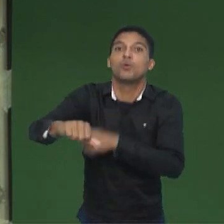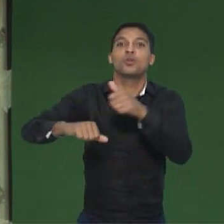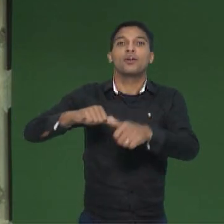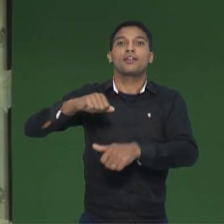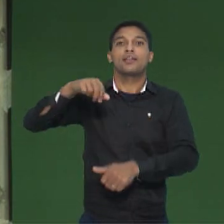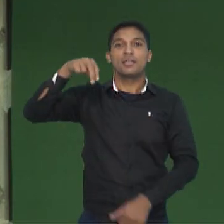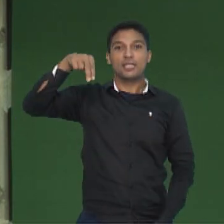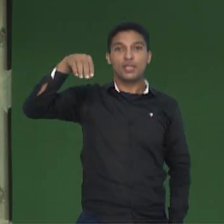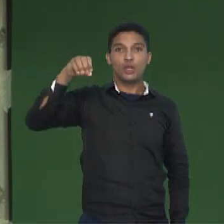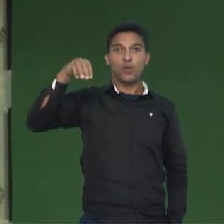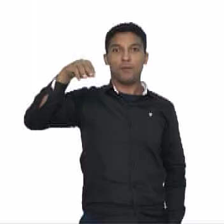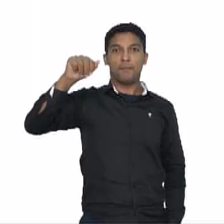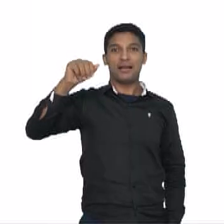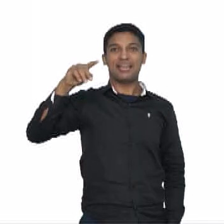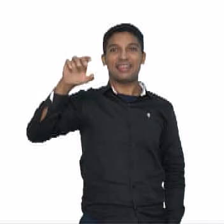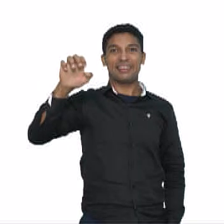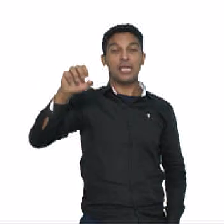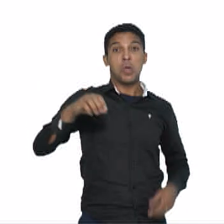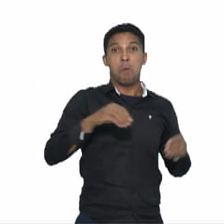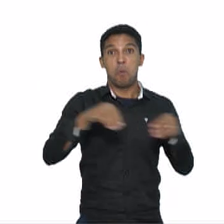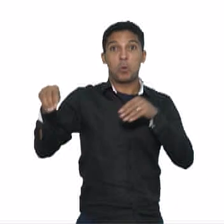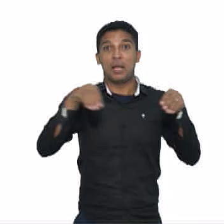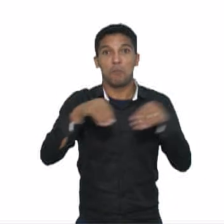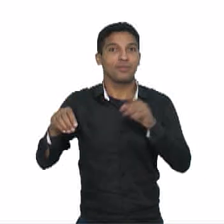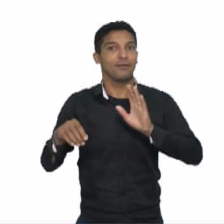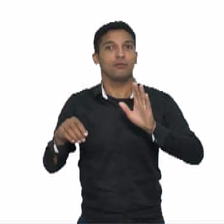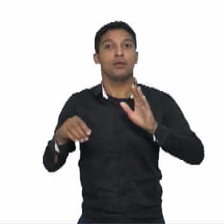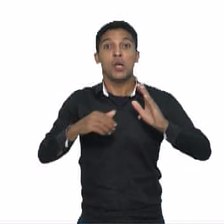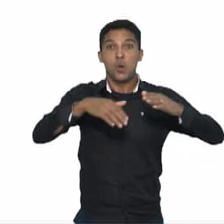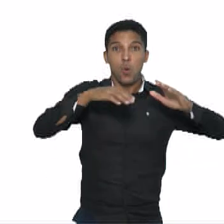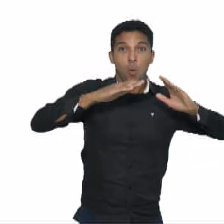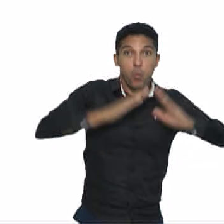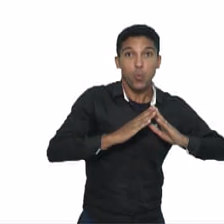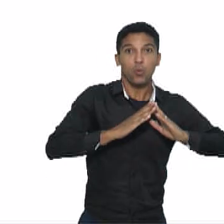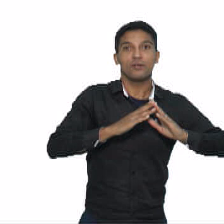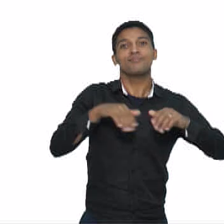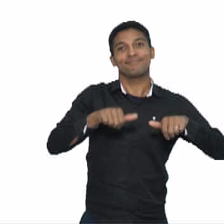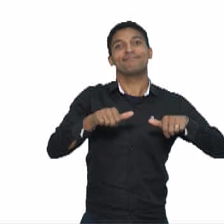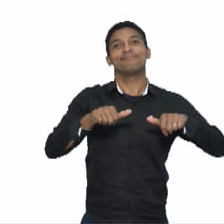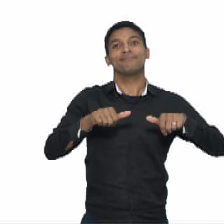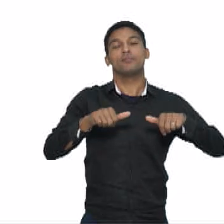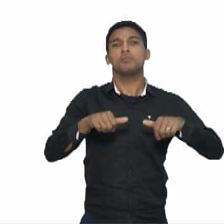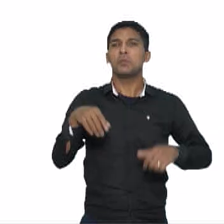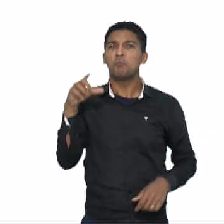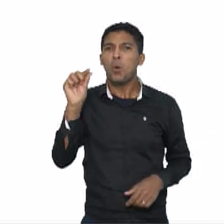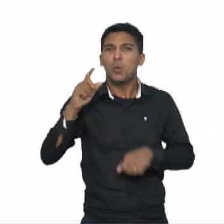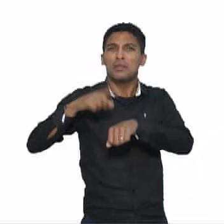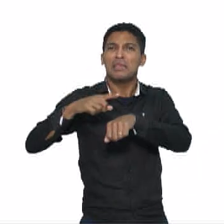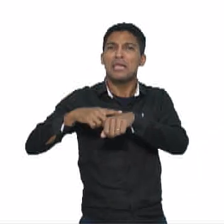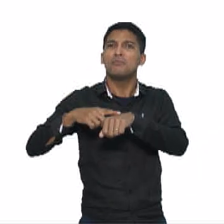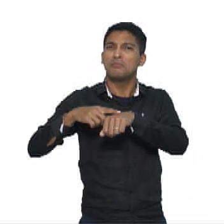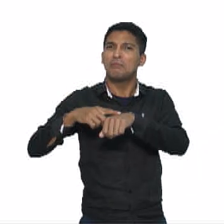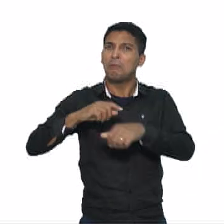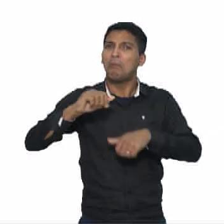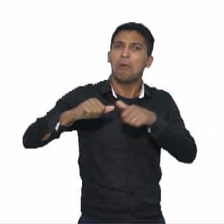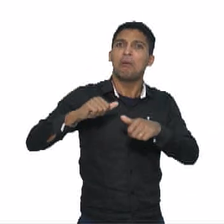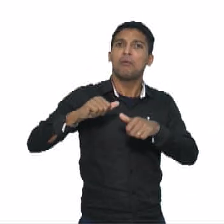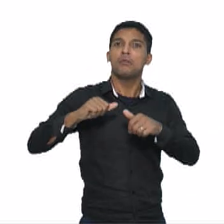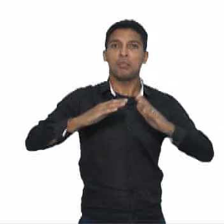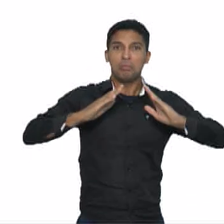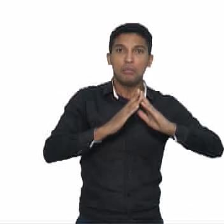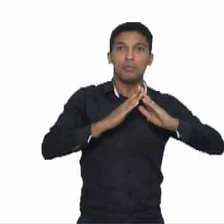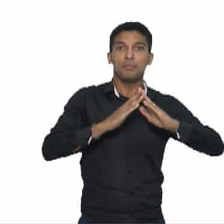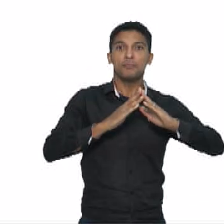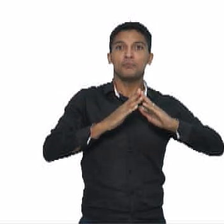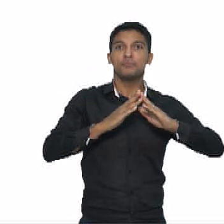mapas lá na frente. A região da Ásia, conhecida como Mesopotâmia, foi importante a área